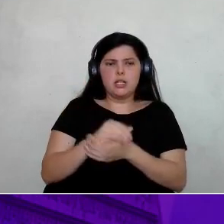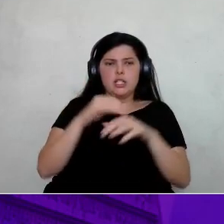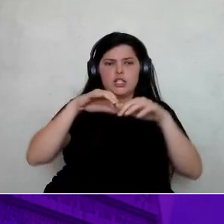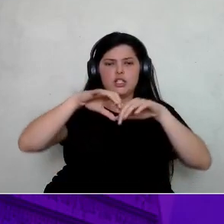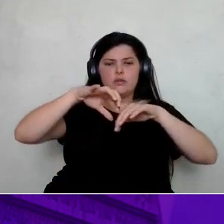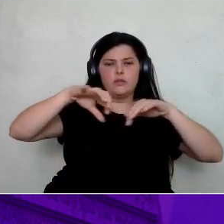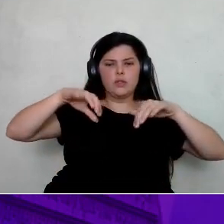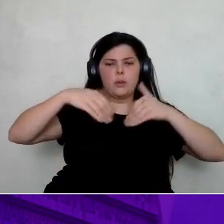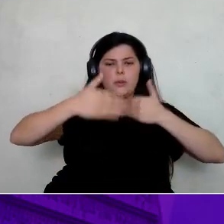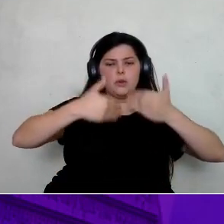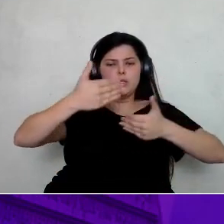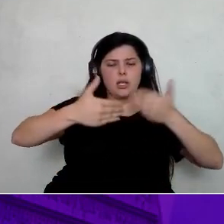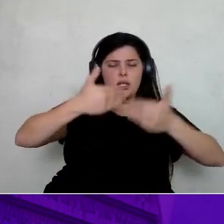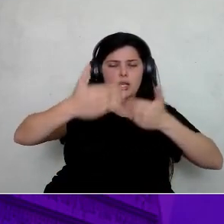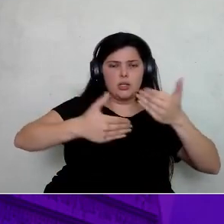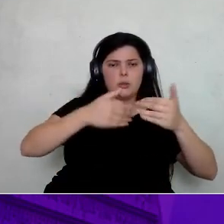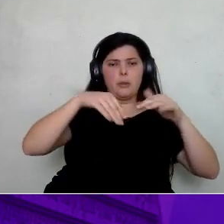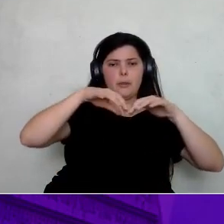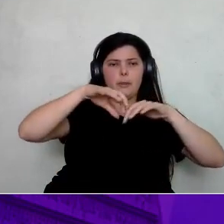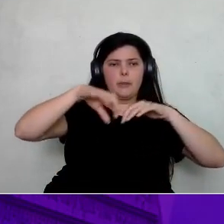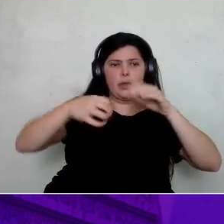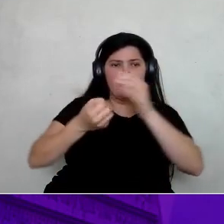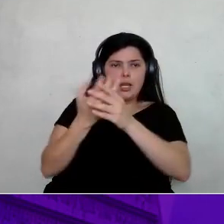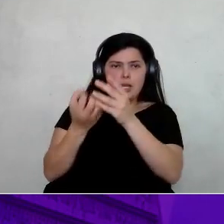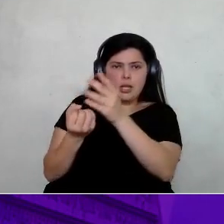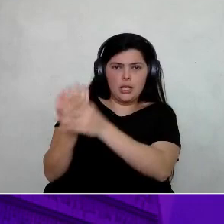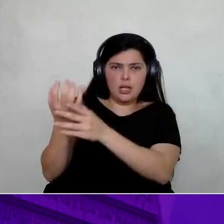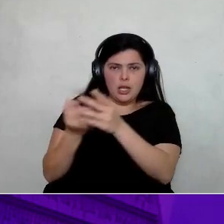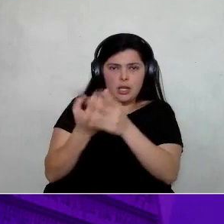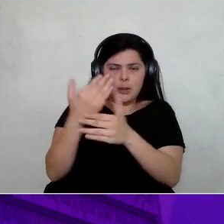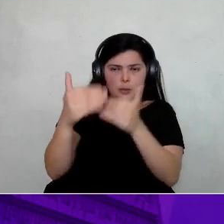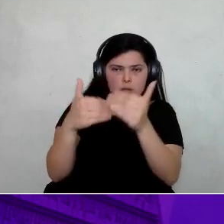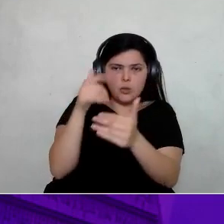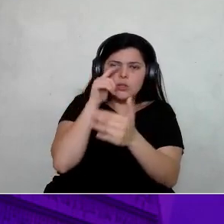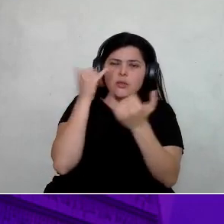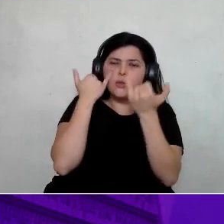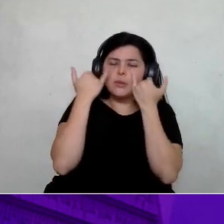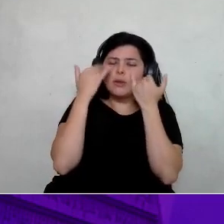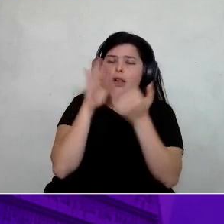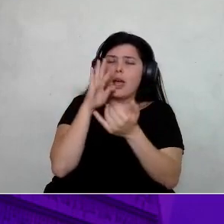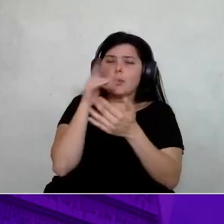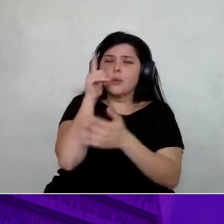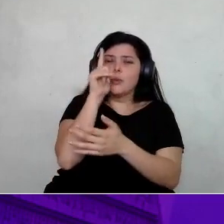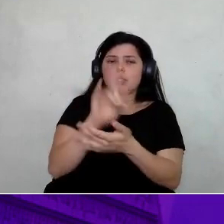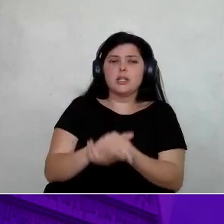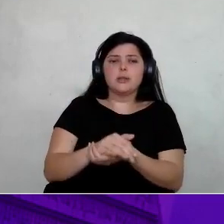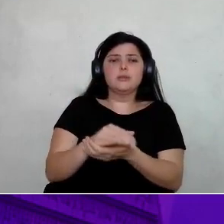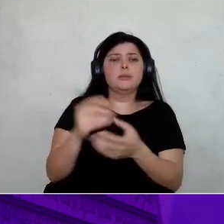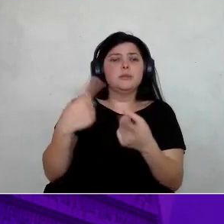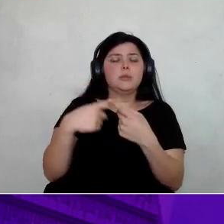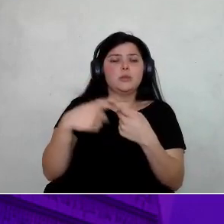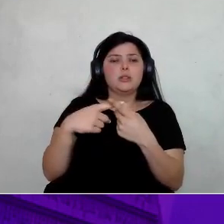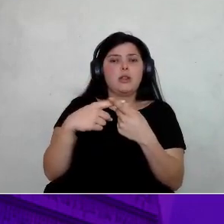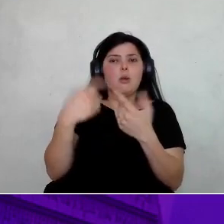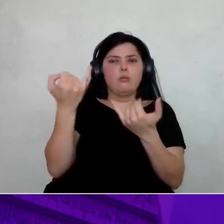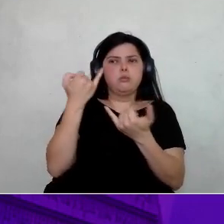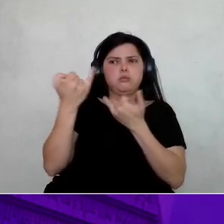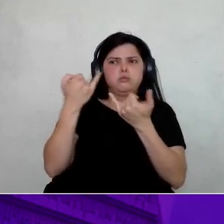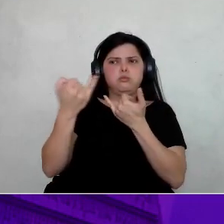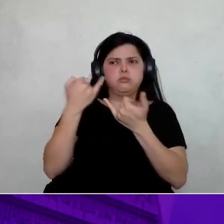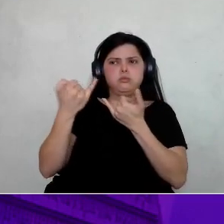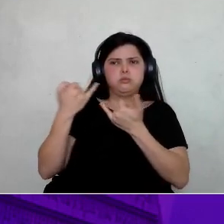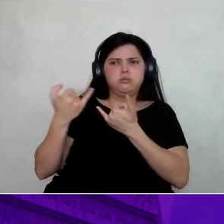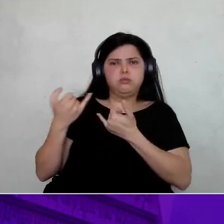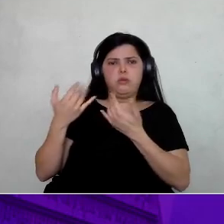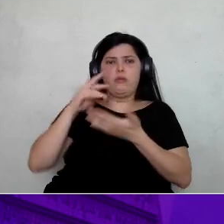em vários outros para conseguir trazer aquela informação mais rapidamente. Por quê? Porque o volume é muito grande. E o